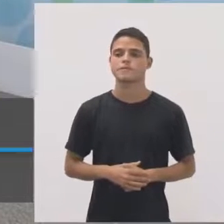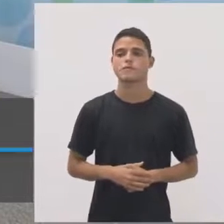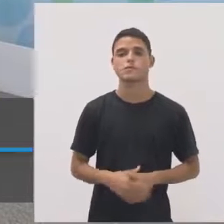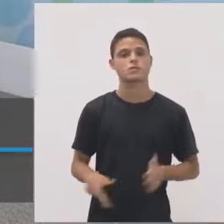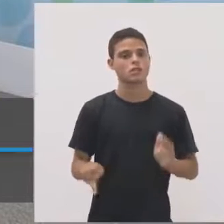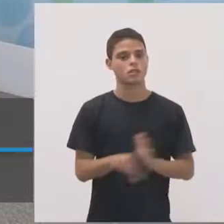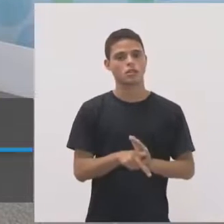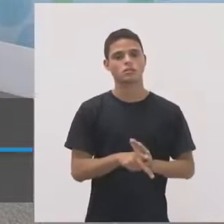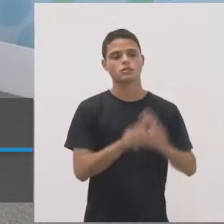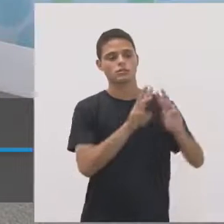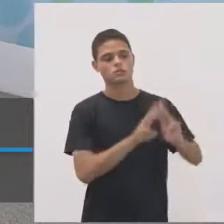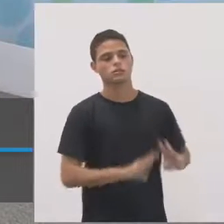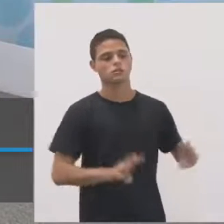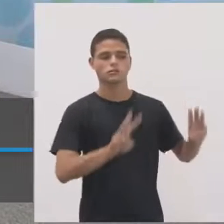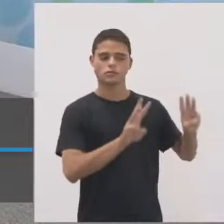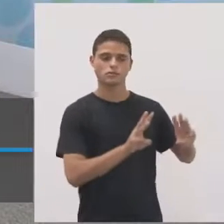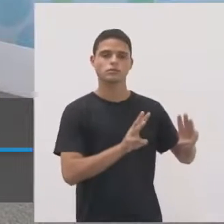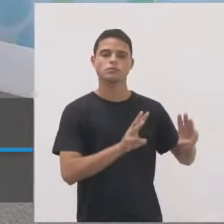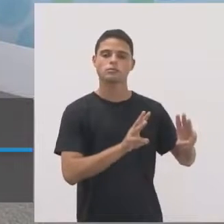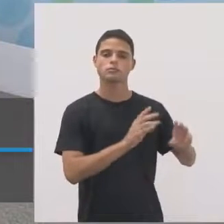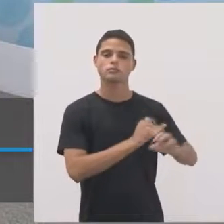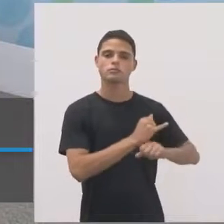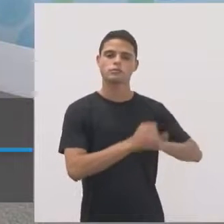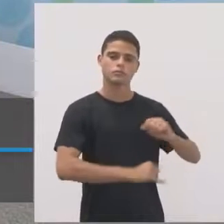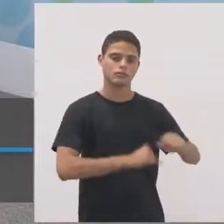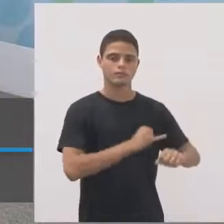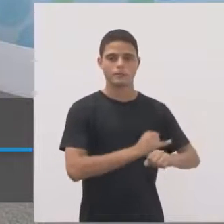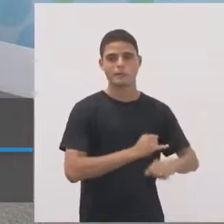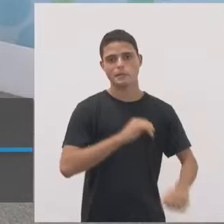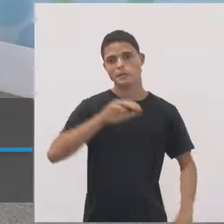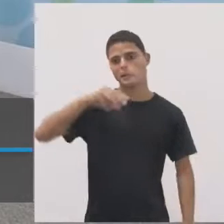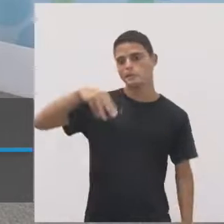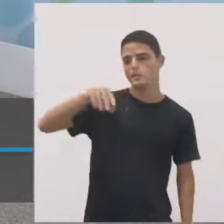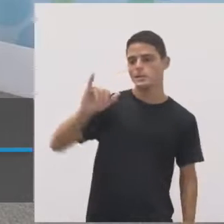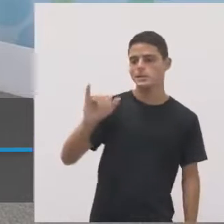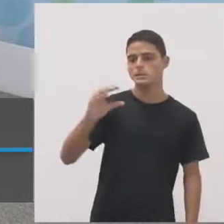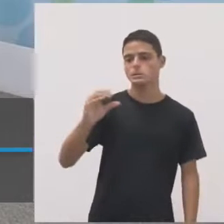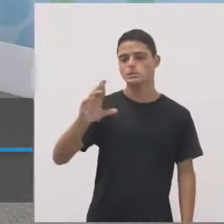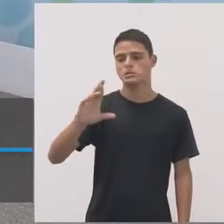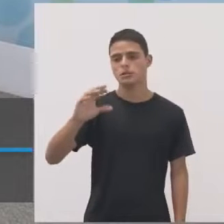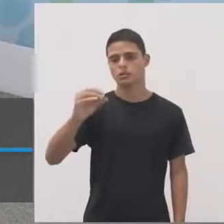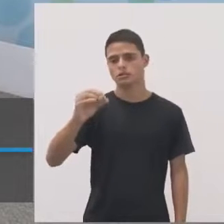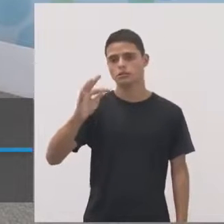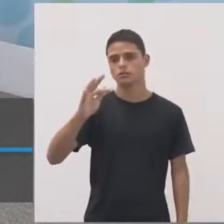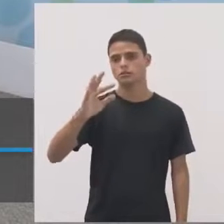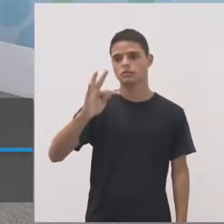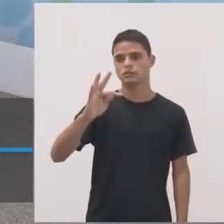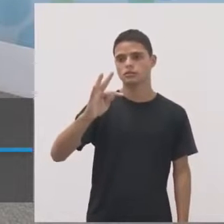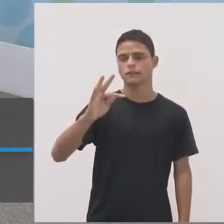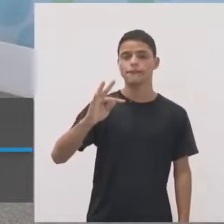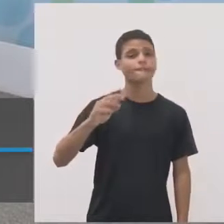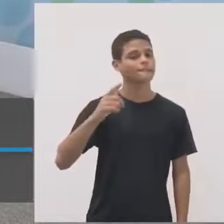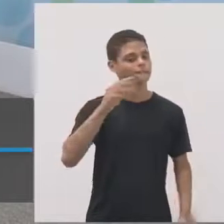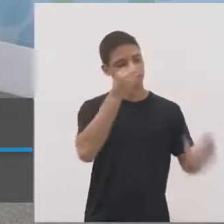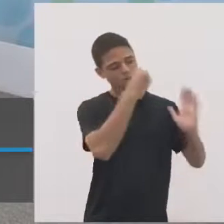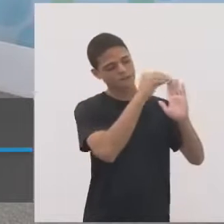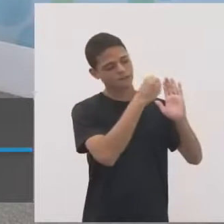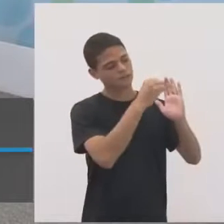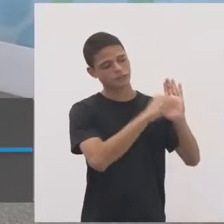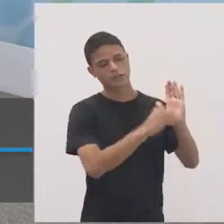próprio site da Microsoft, por exemplo, da Apple também, eles colocam os requisitos mínimos de